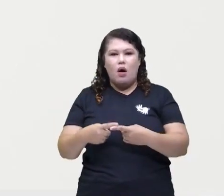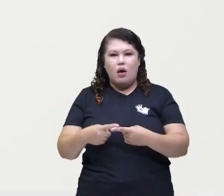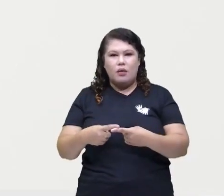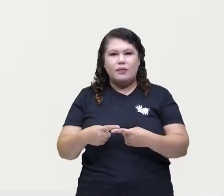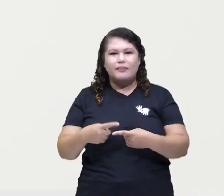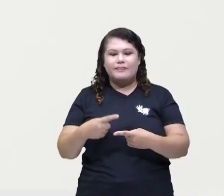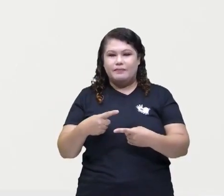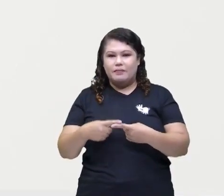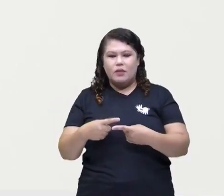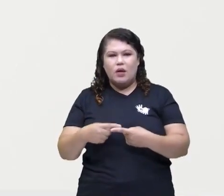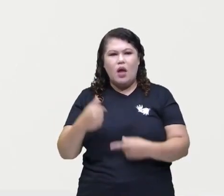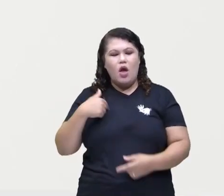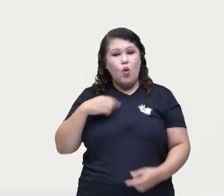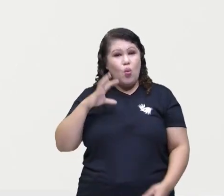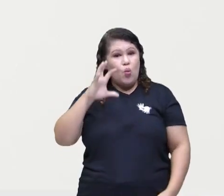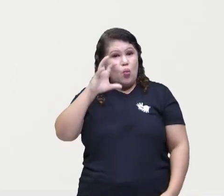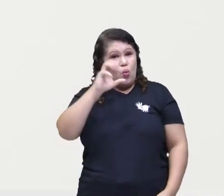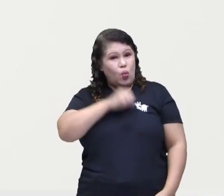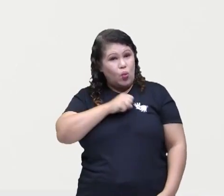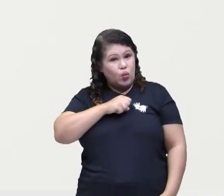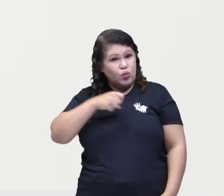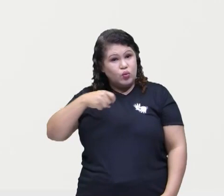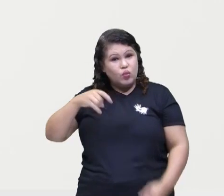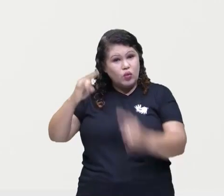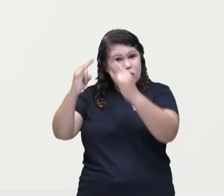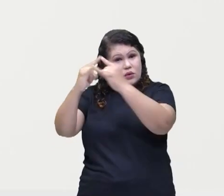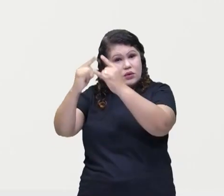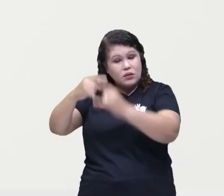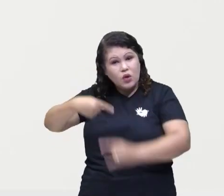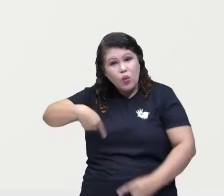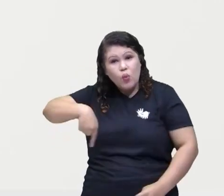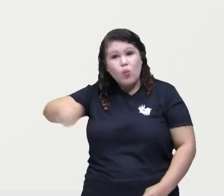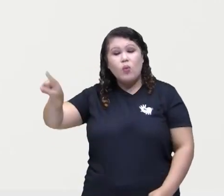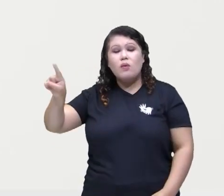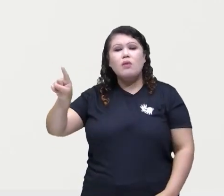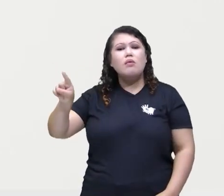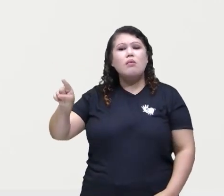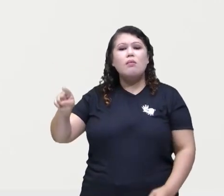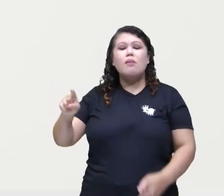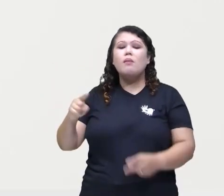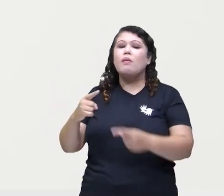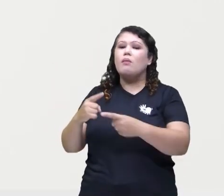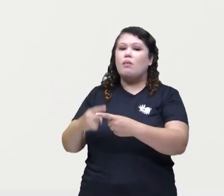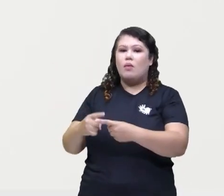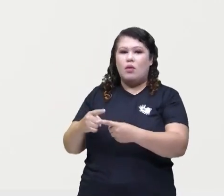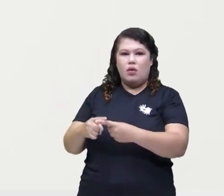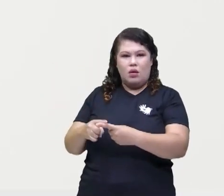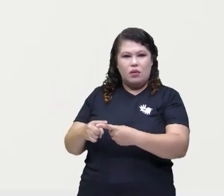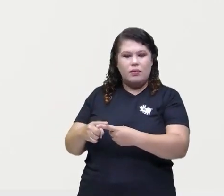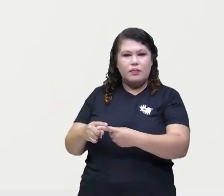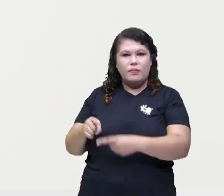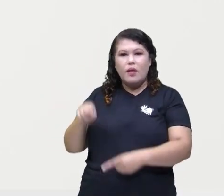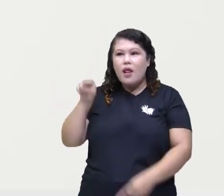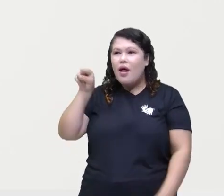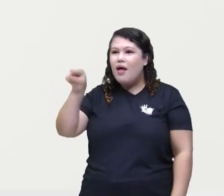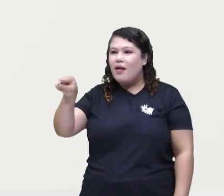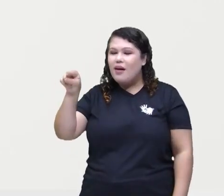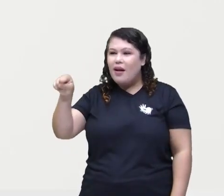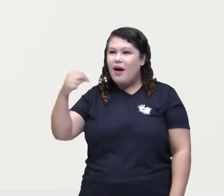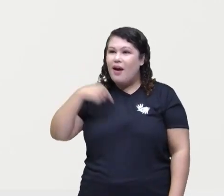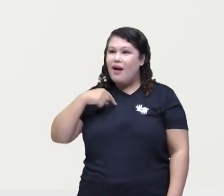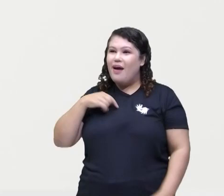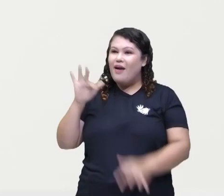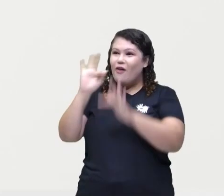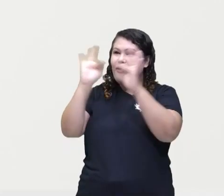Eu gosto muito de ir ao circo. Mas por que eu gosto de ir ao circo? Porque é onde mais